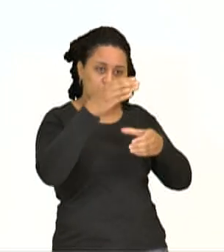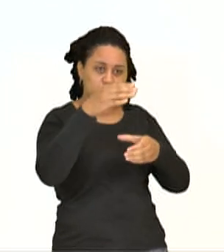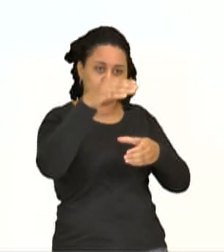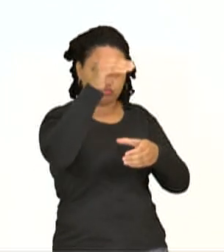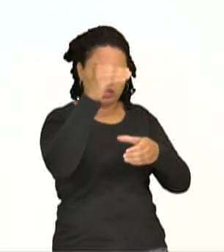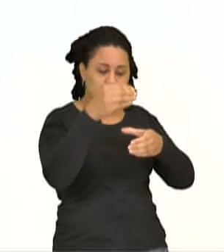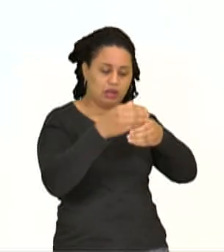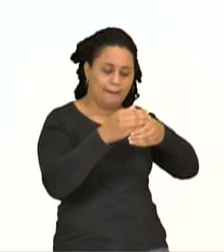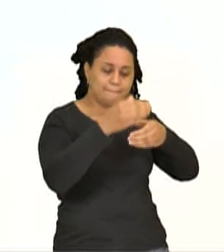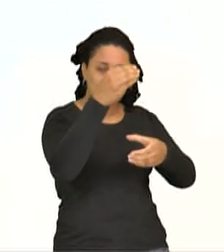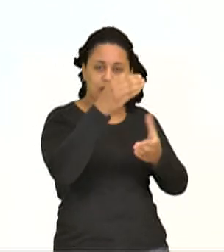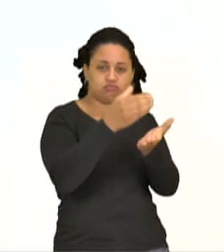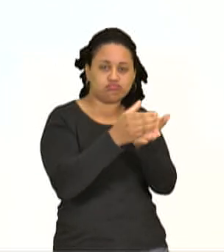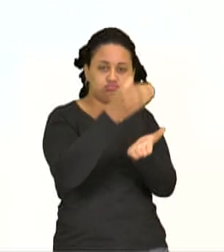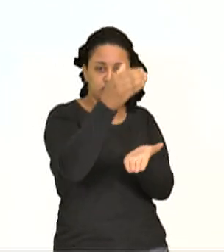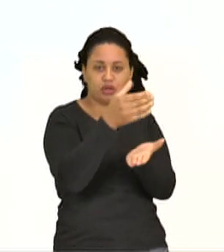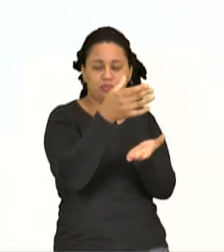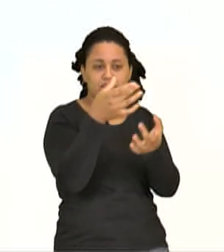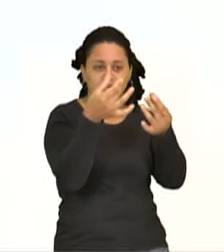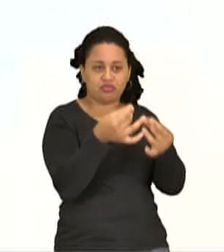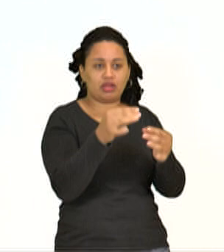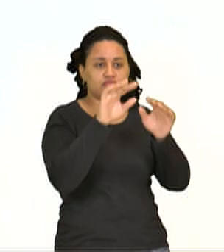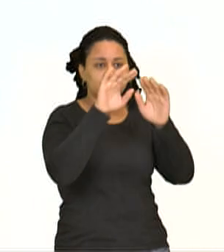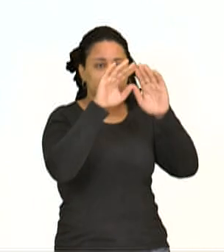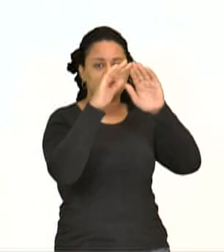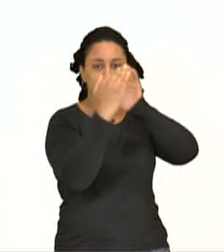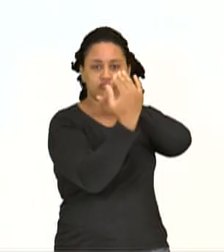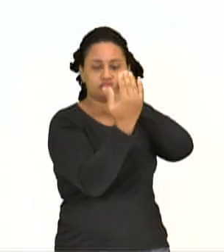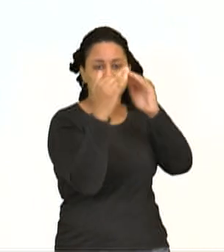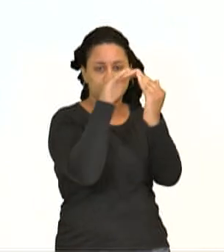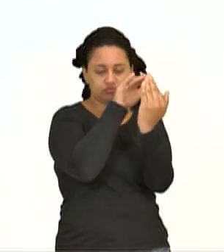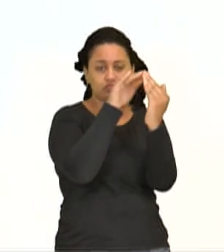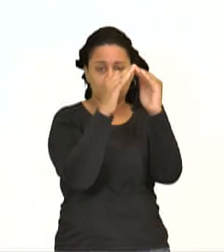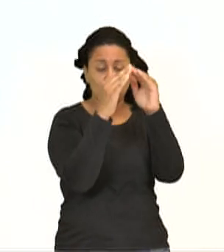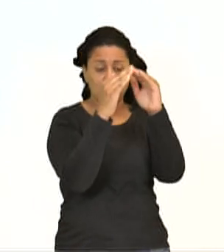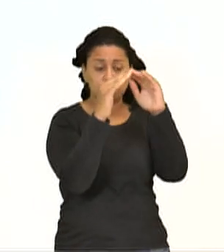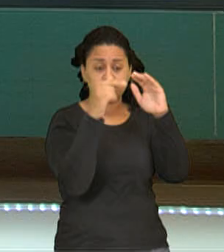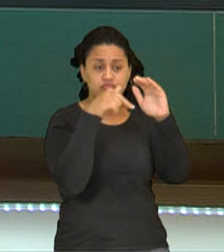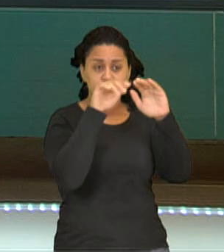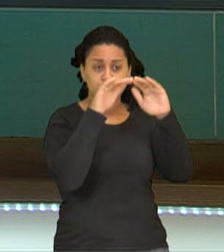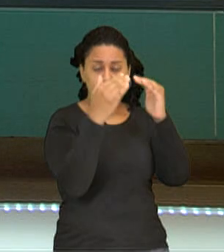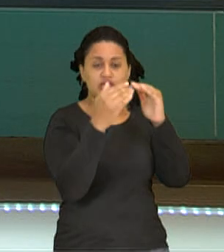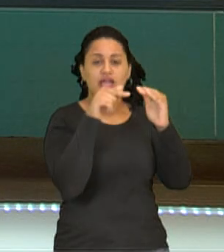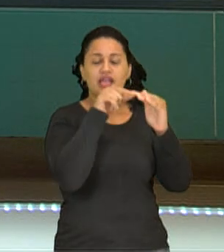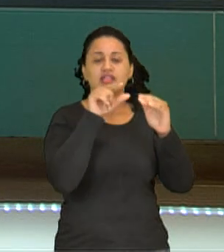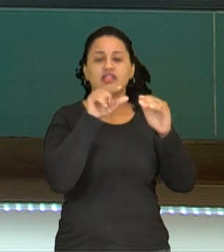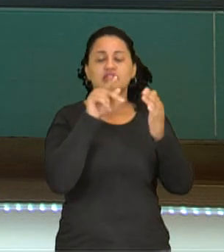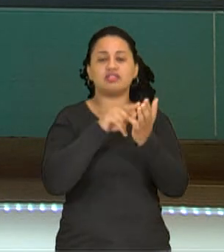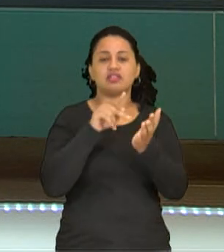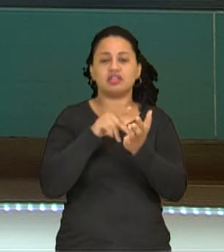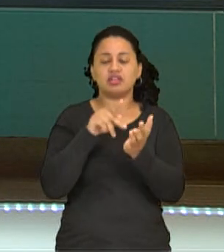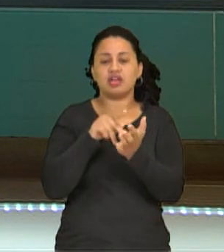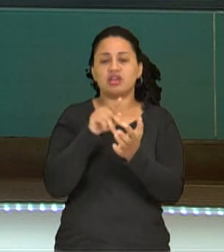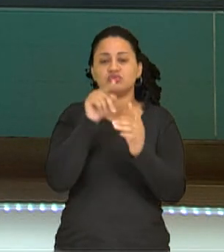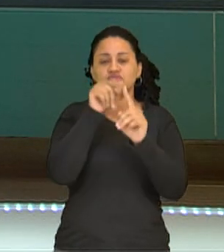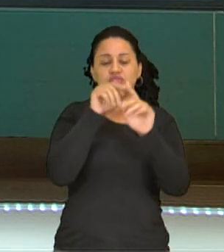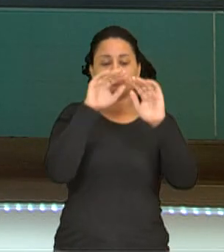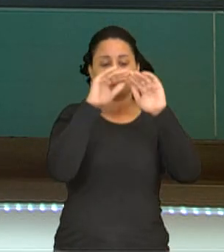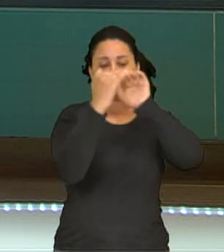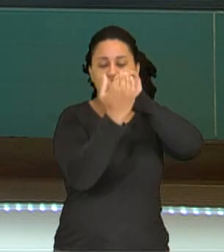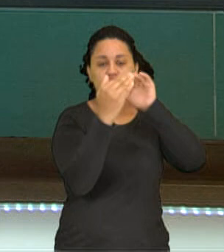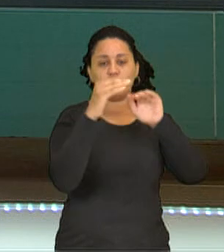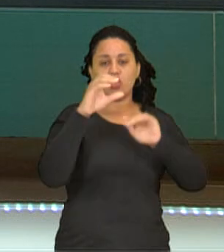cilindro perfeito e aqui a parte de cima, que é um assunto que a gente vai trabalhar ainda, que ele vai ser um cone, né? Mas a parte de armazenagem